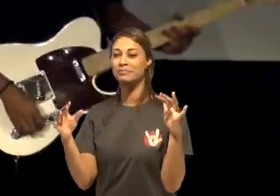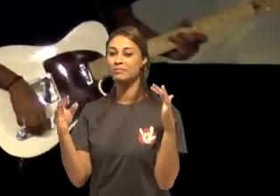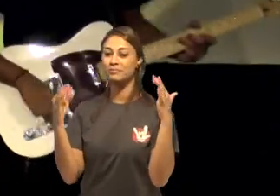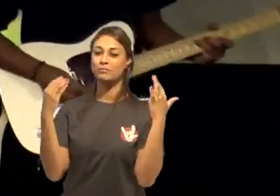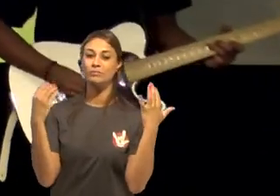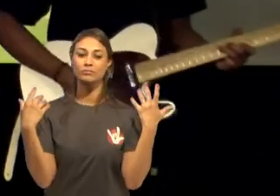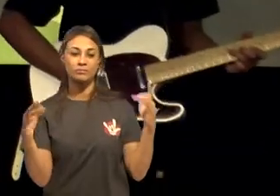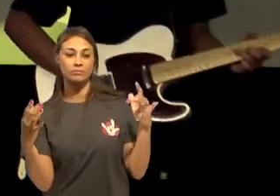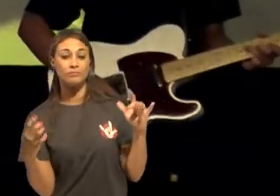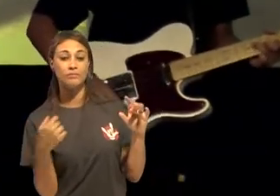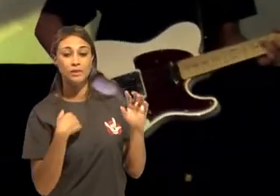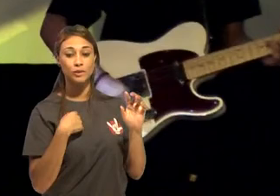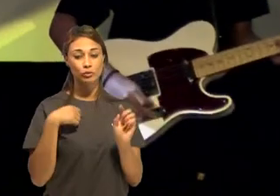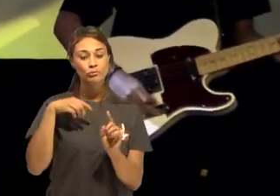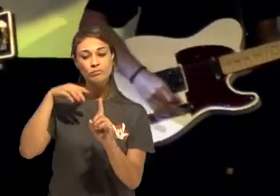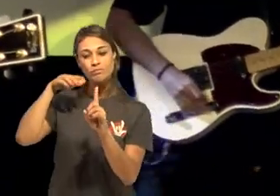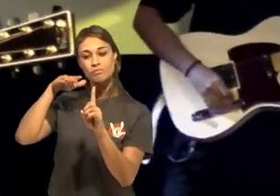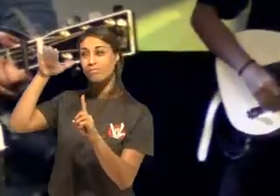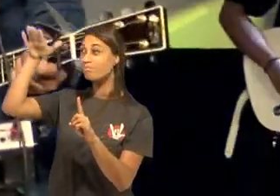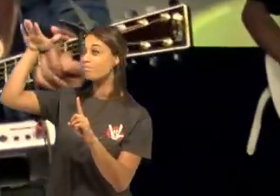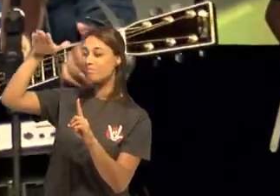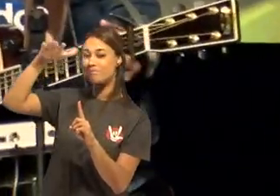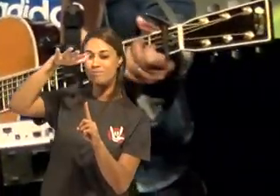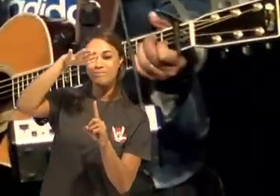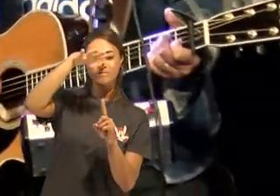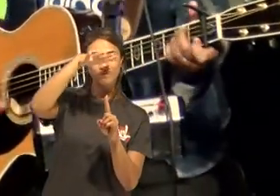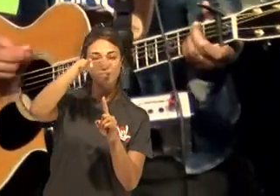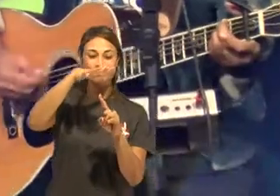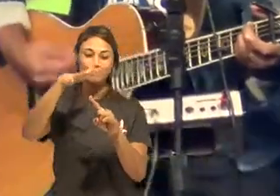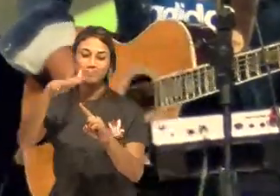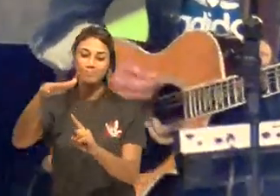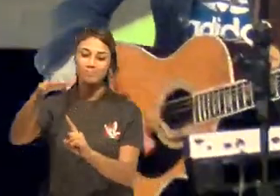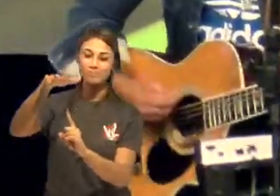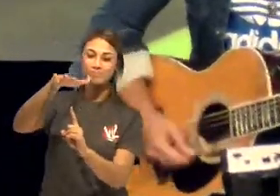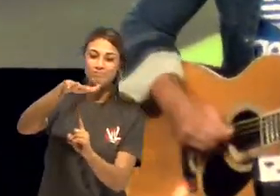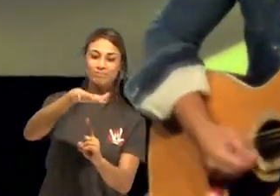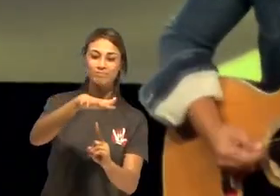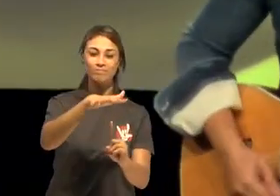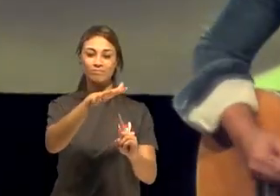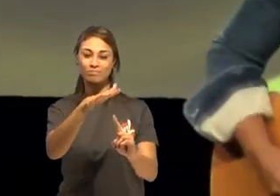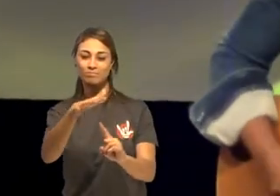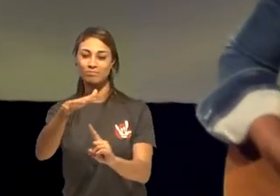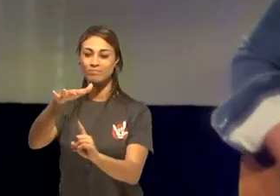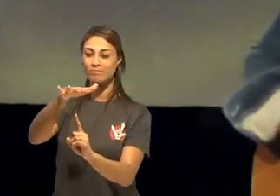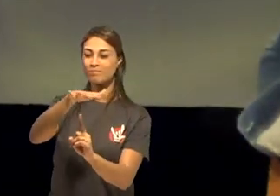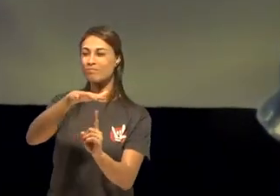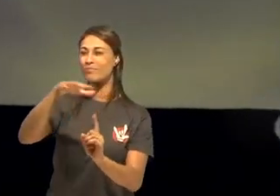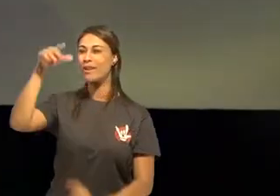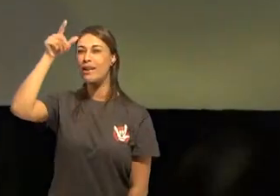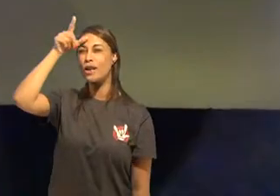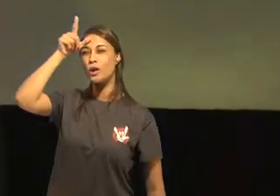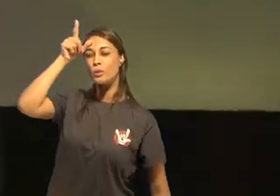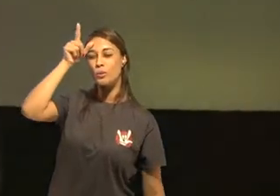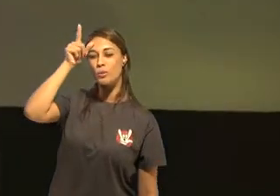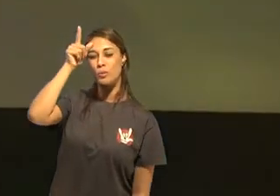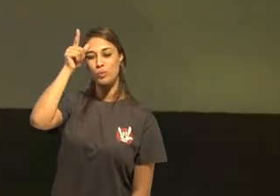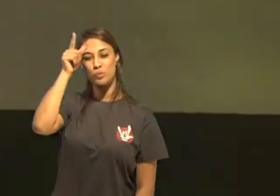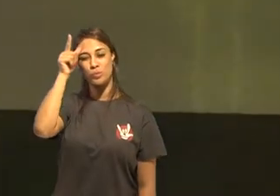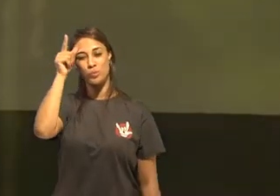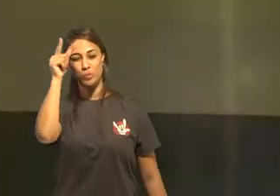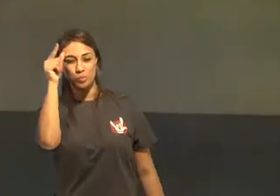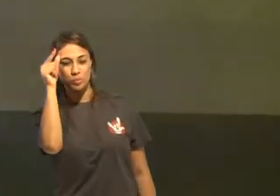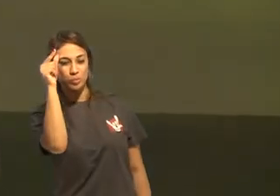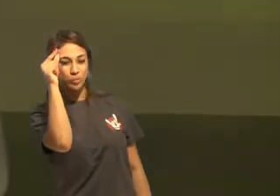Eu habito no esconderijo do meu Deus e a sua sombra. Vou